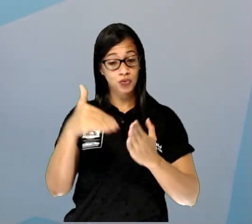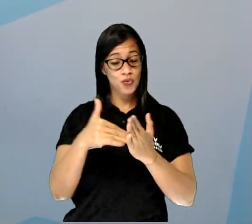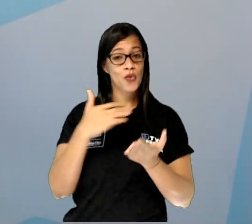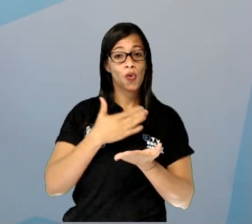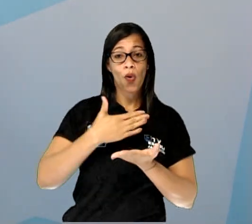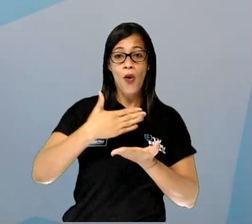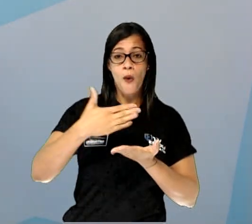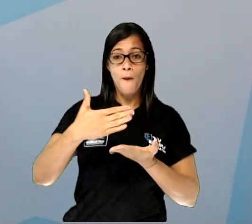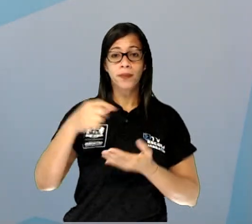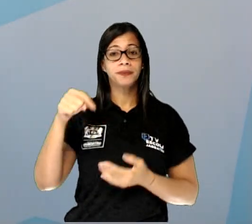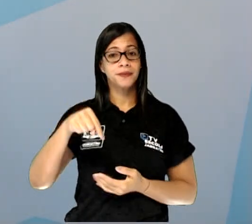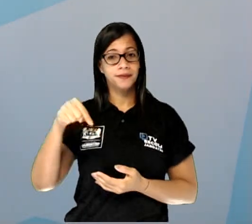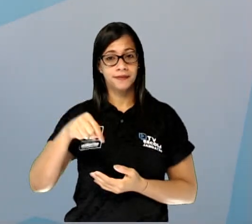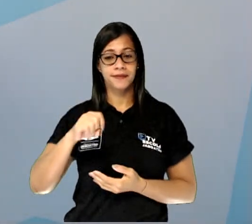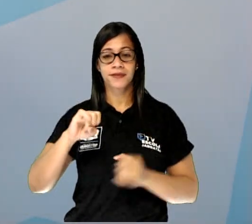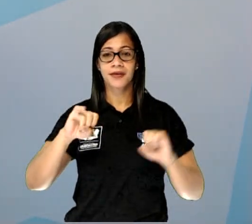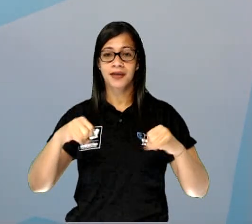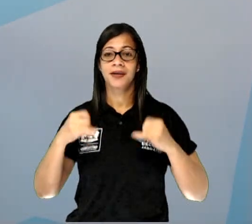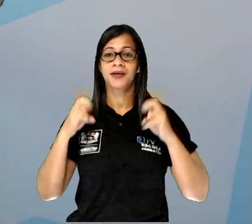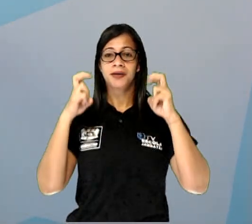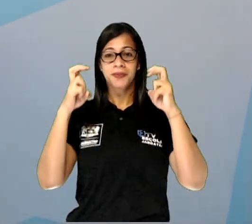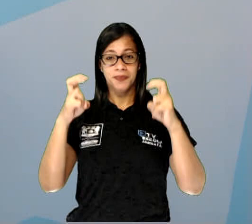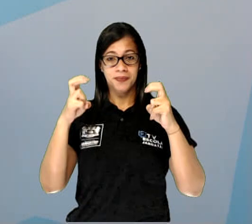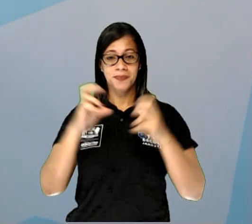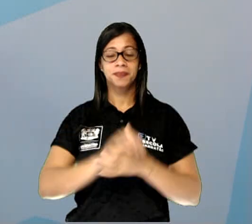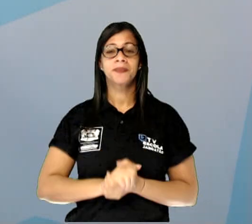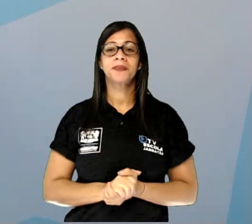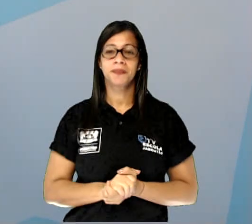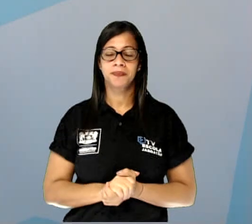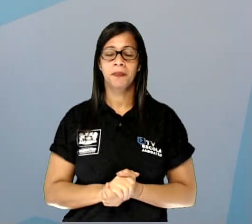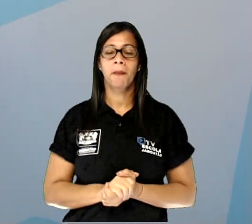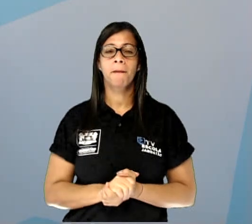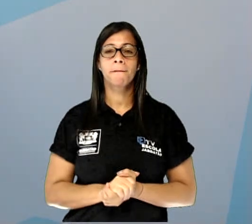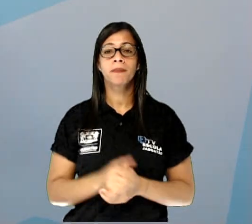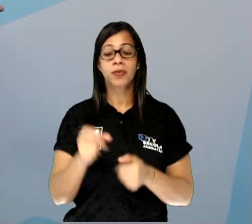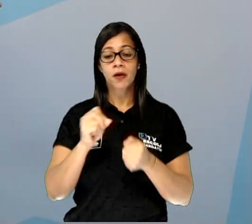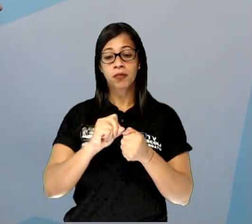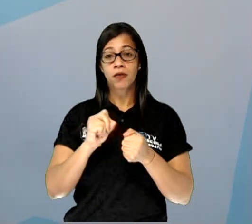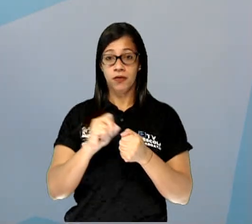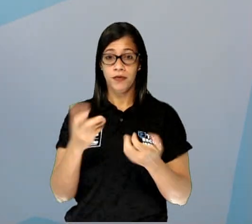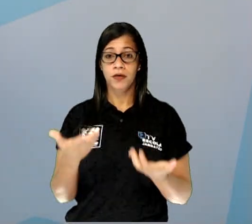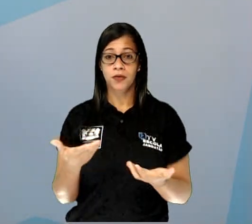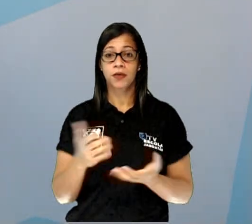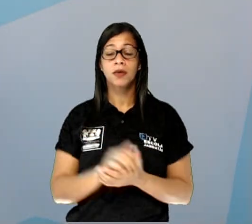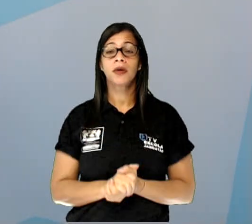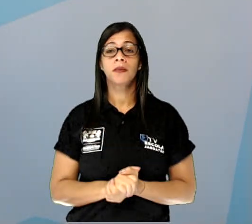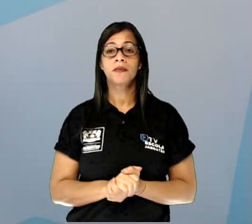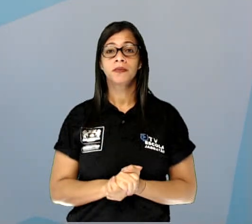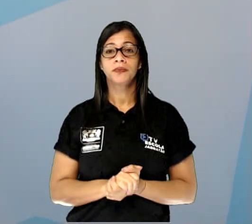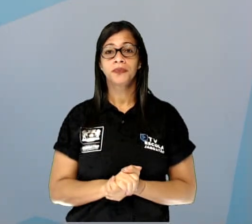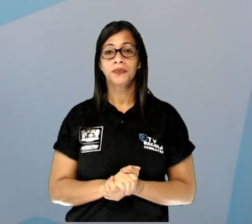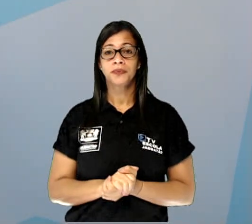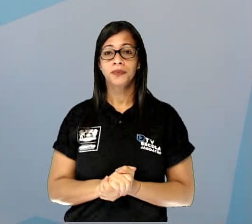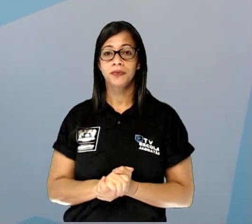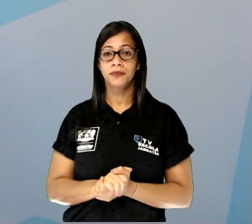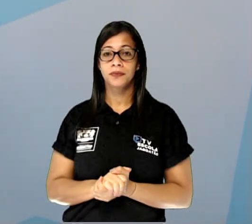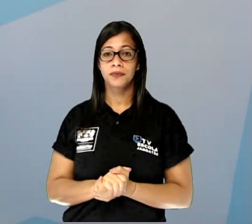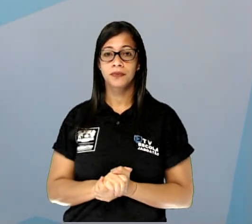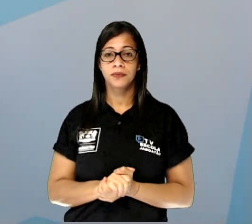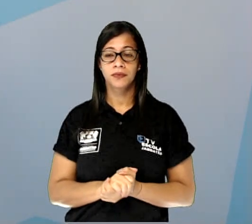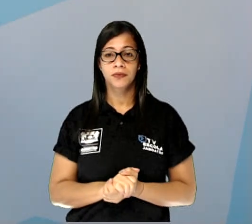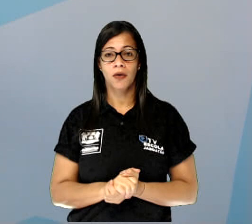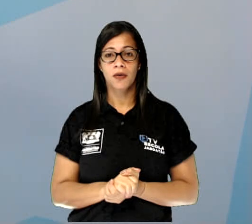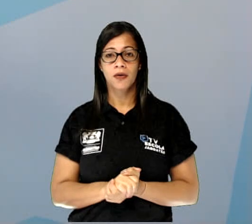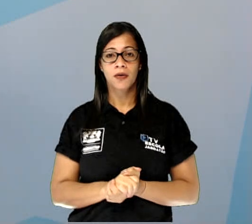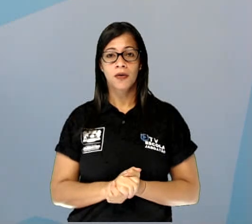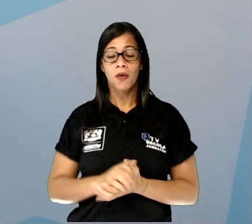saída de Maurício Nassau levou à mobilização dos pernambucanos. E aí eu estou usando essa expressão pernambucano como uma